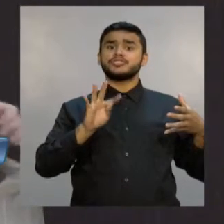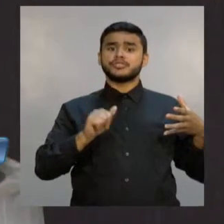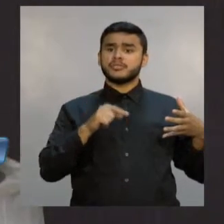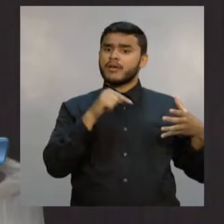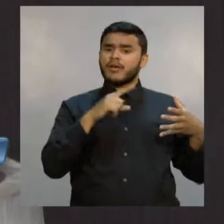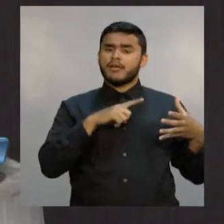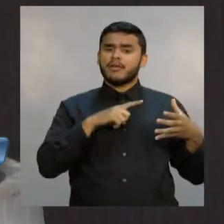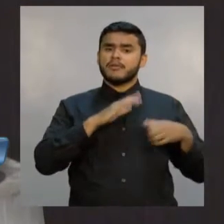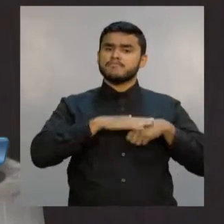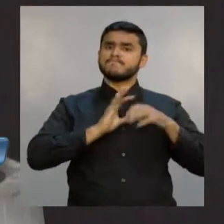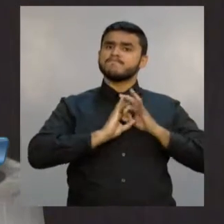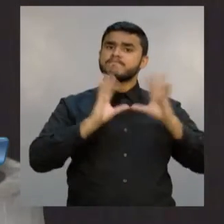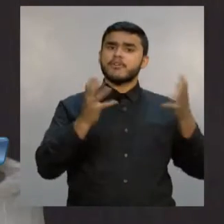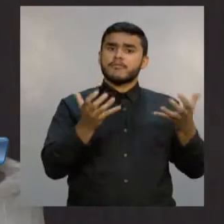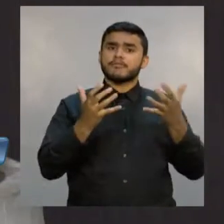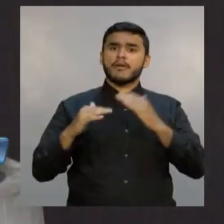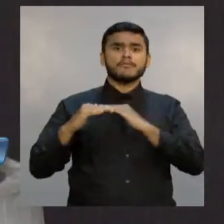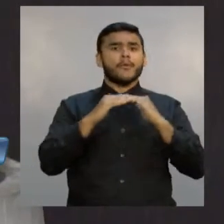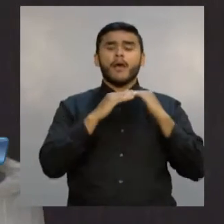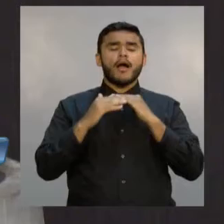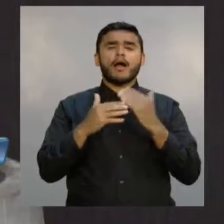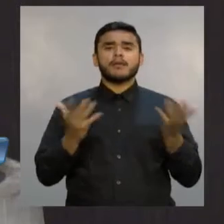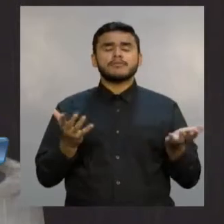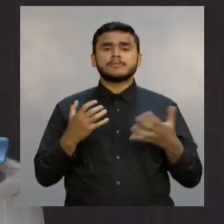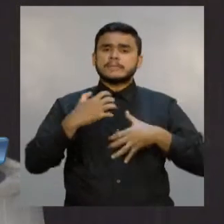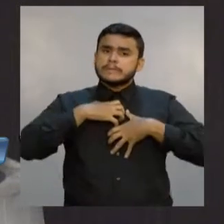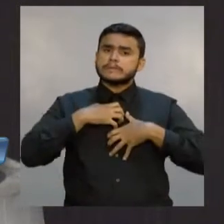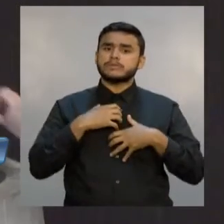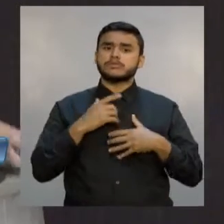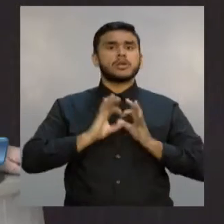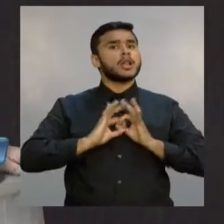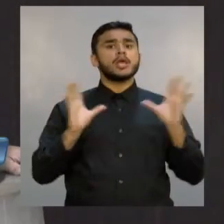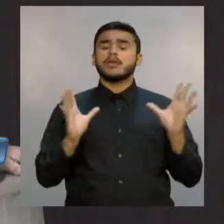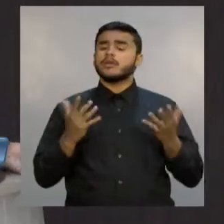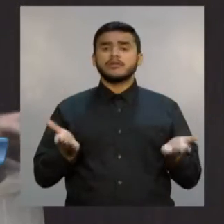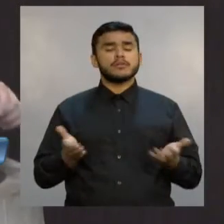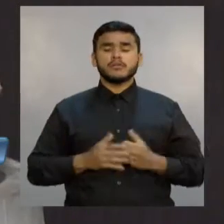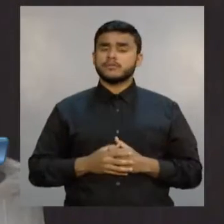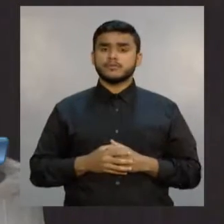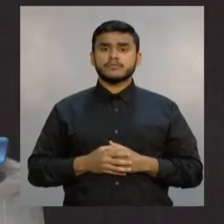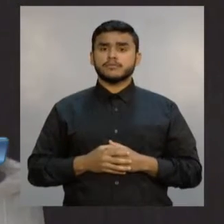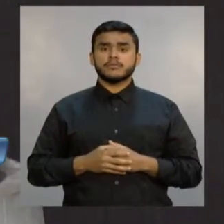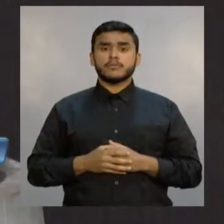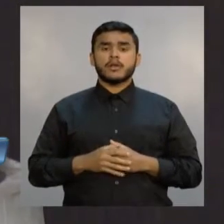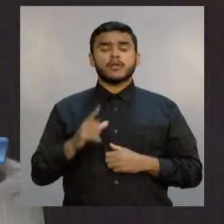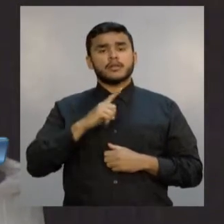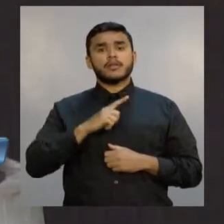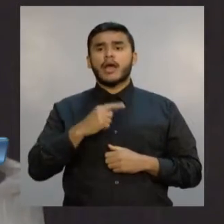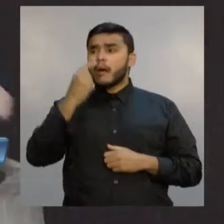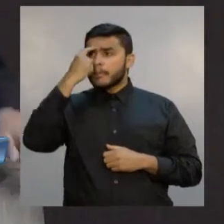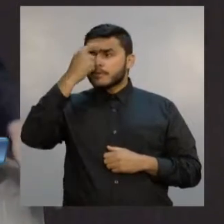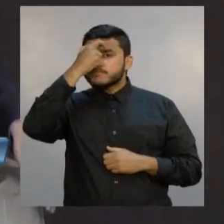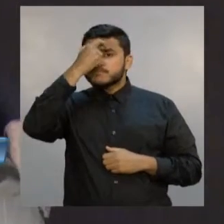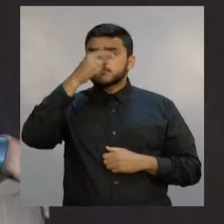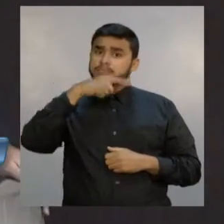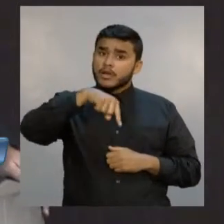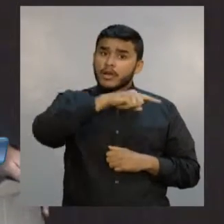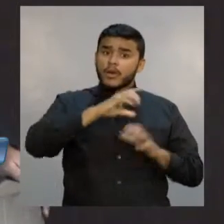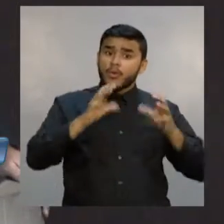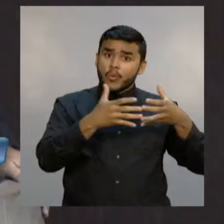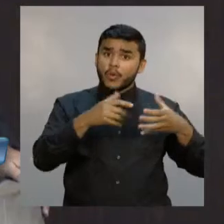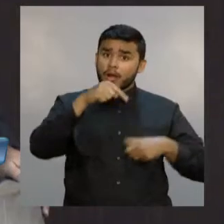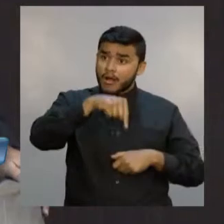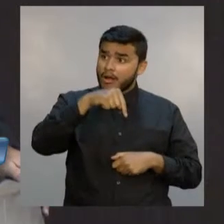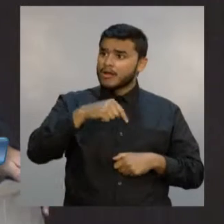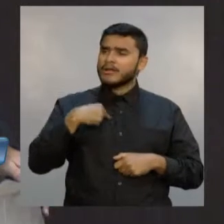interseccional, libertadora, sensível e emancipatória. Porque a racionalidade ocidental a que